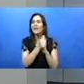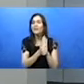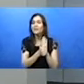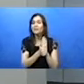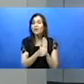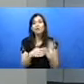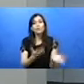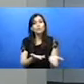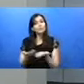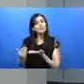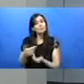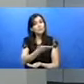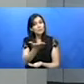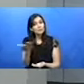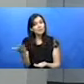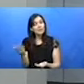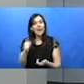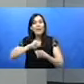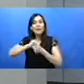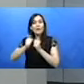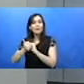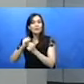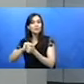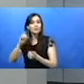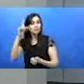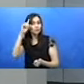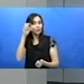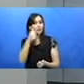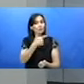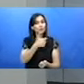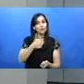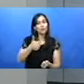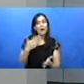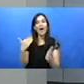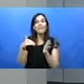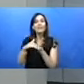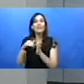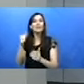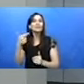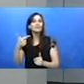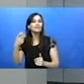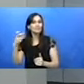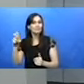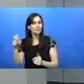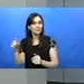vocês as adequações do dia 21 ao dia 25 de setembro.